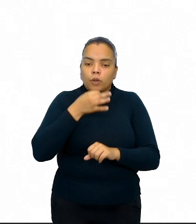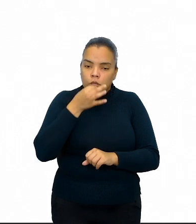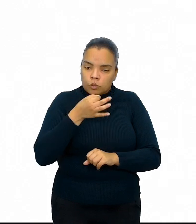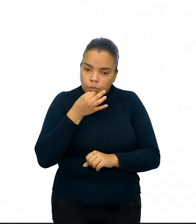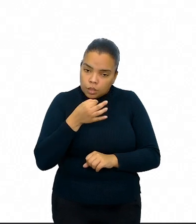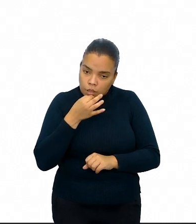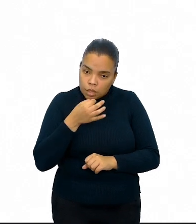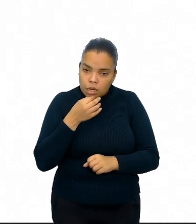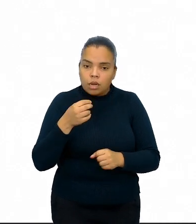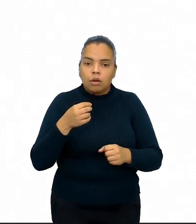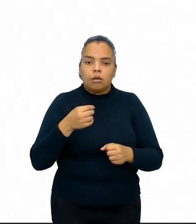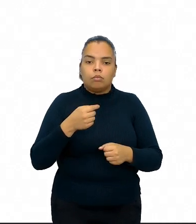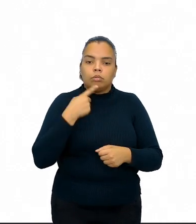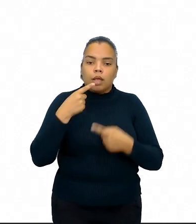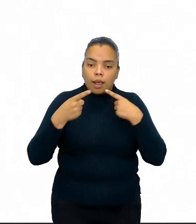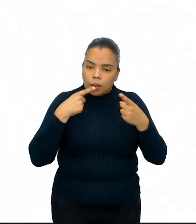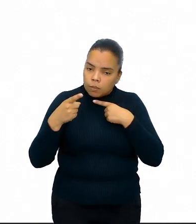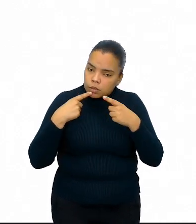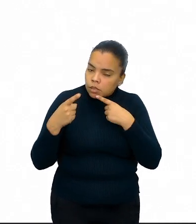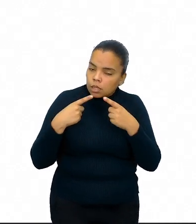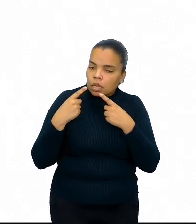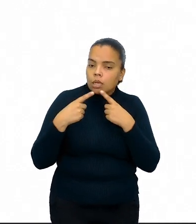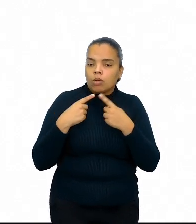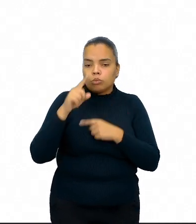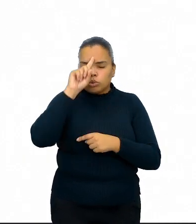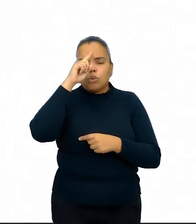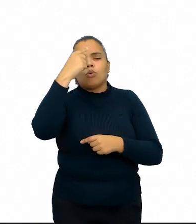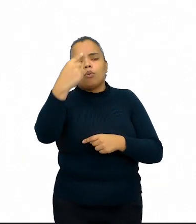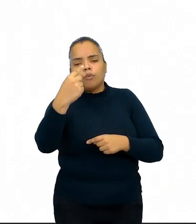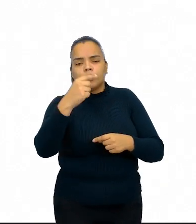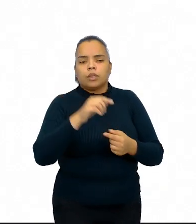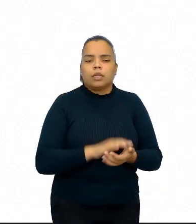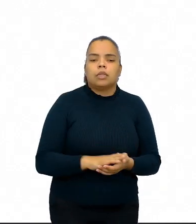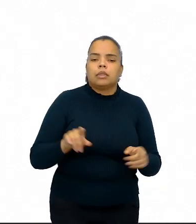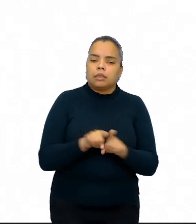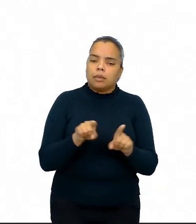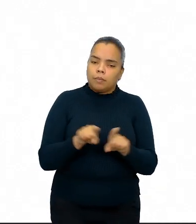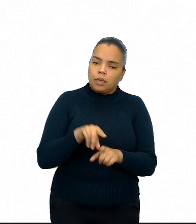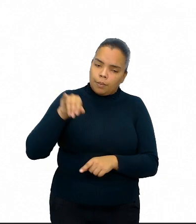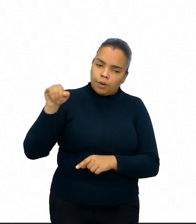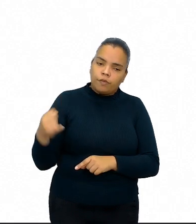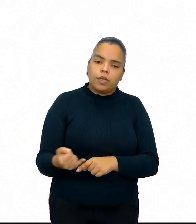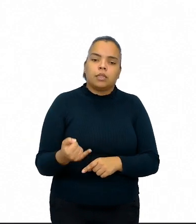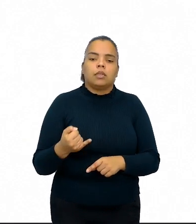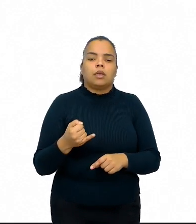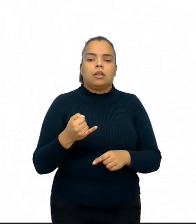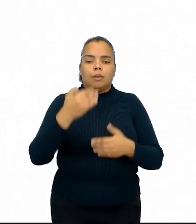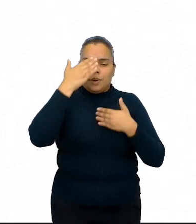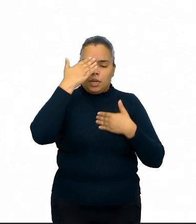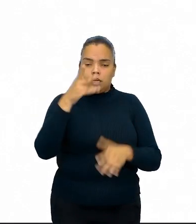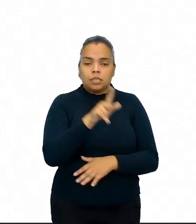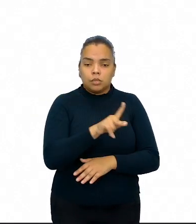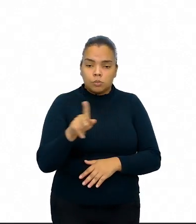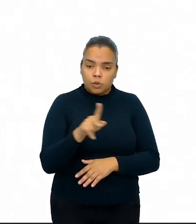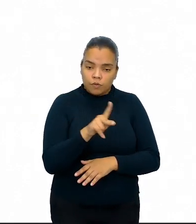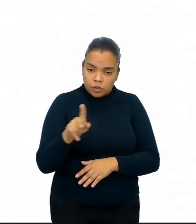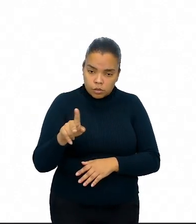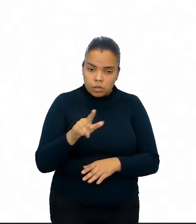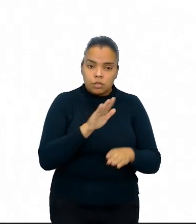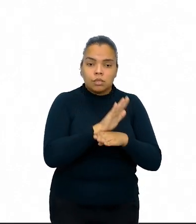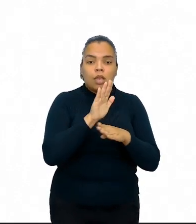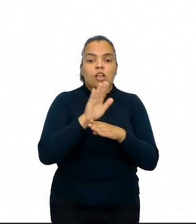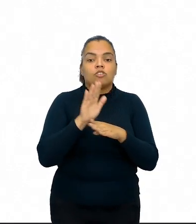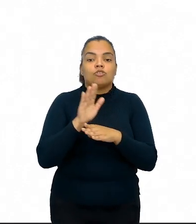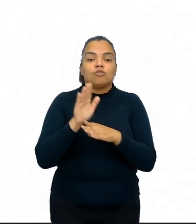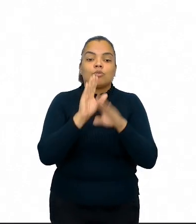dúvidas. Aproveito a oportunidade para agradecer ao professor Ricardo, professora Luciana, professor Pedro, Bianca,